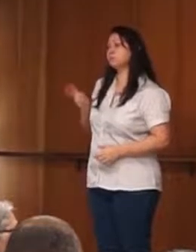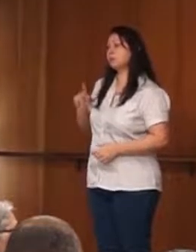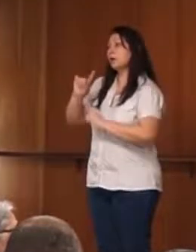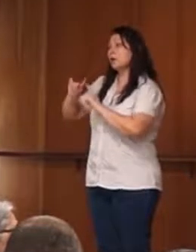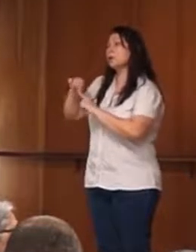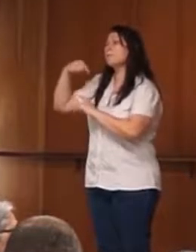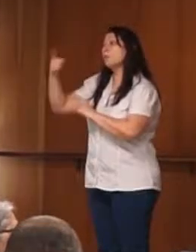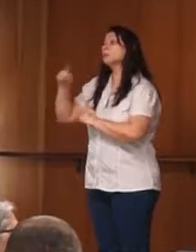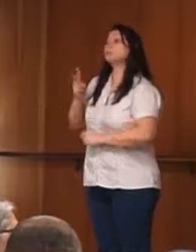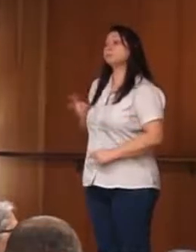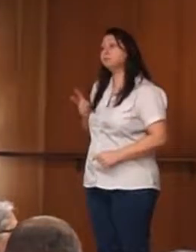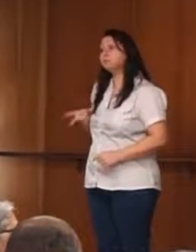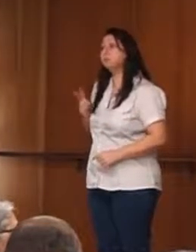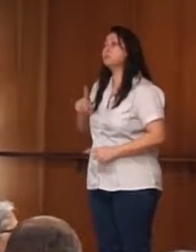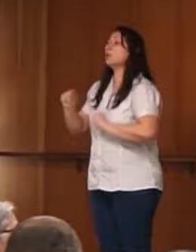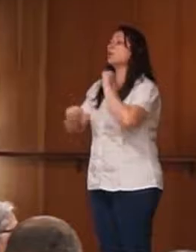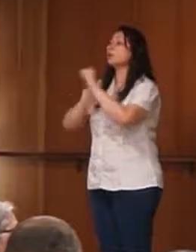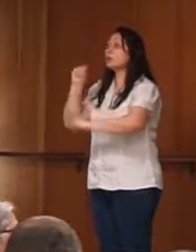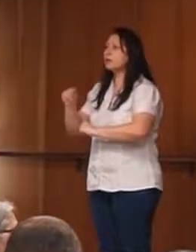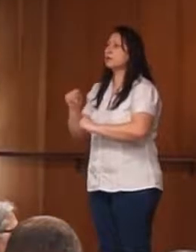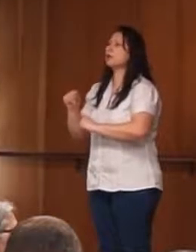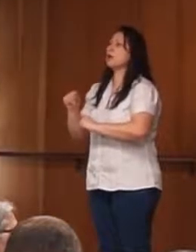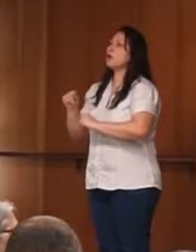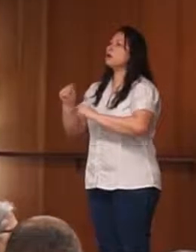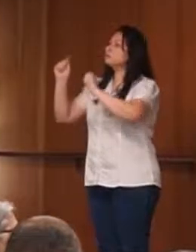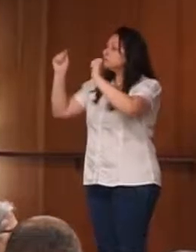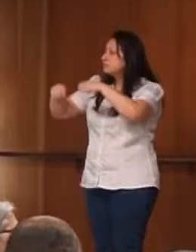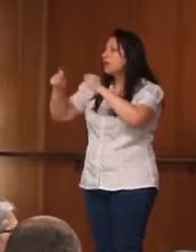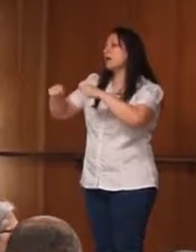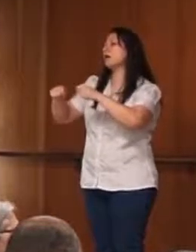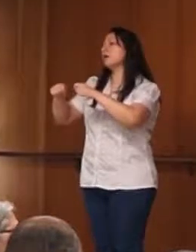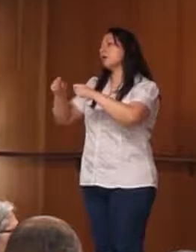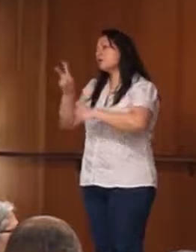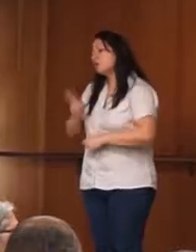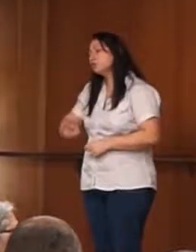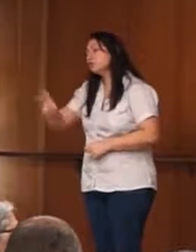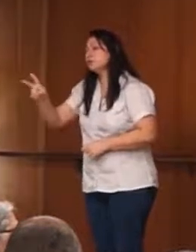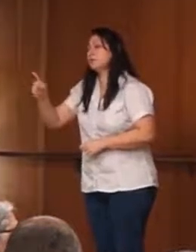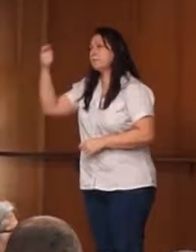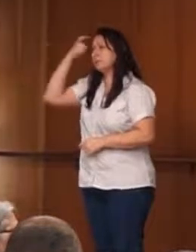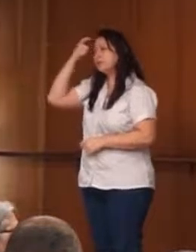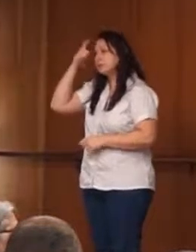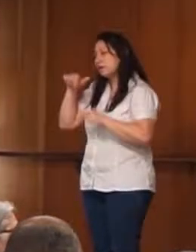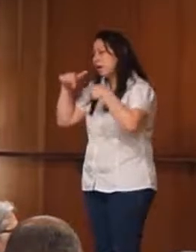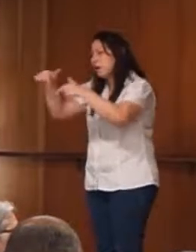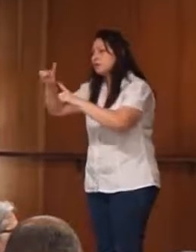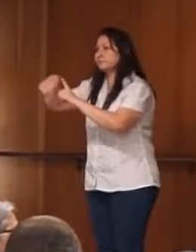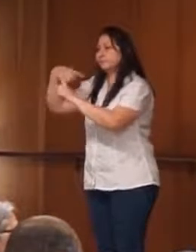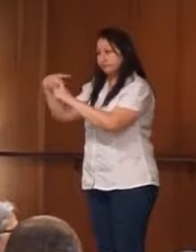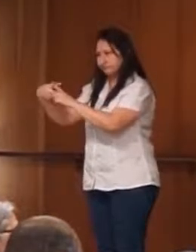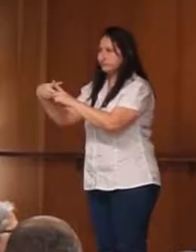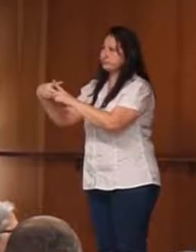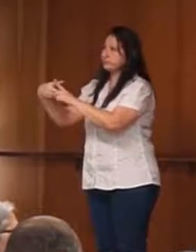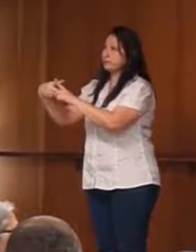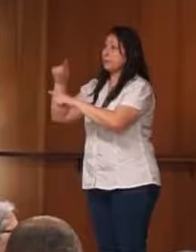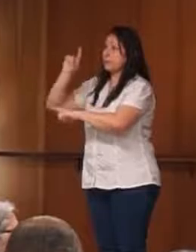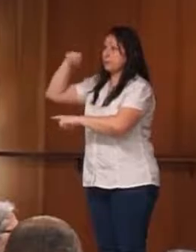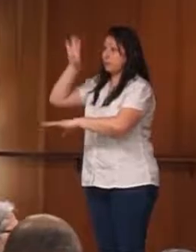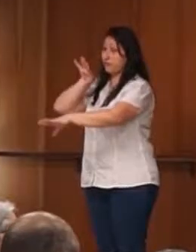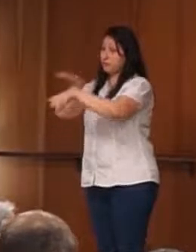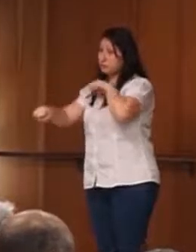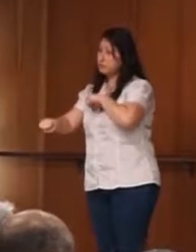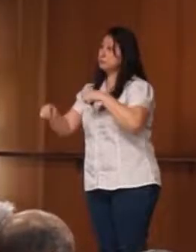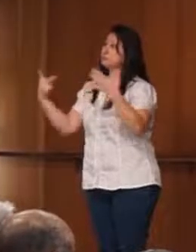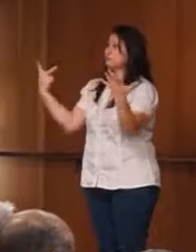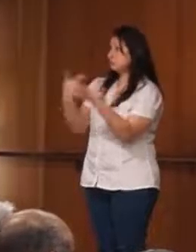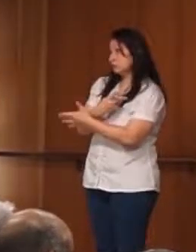ou seja, a possibilidade, né, de continuar pensando em ações afirmativas após a conclusão, seja do mestrado, seja